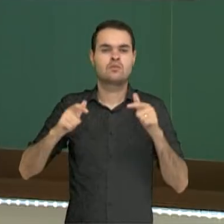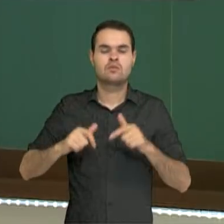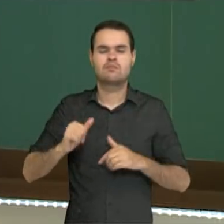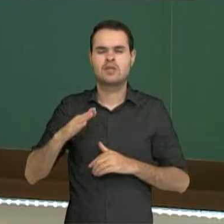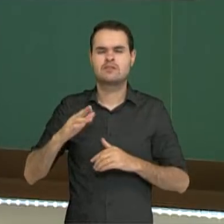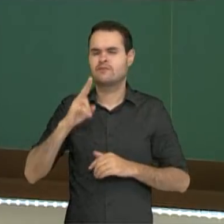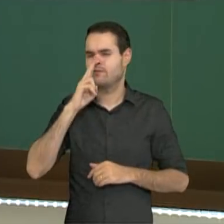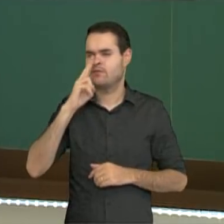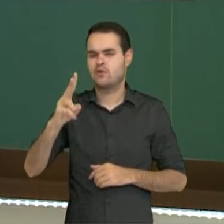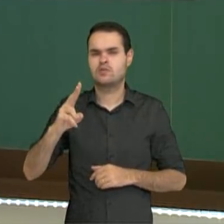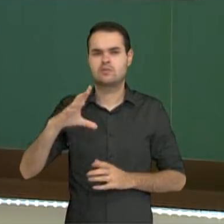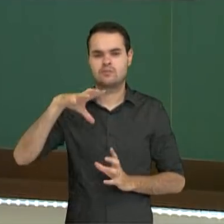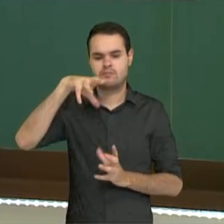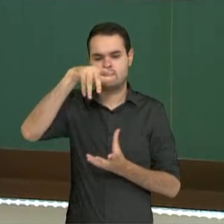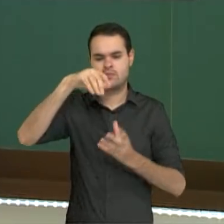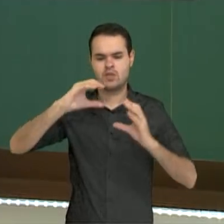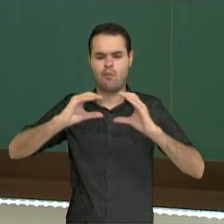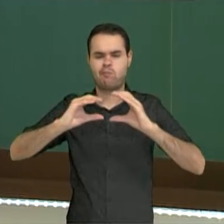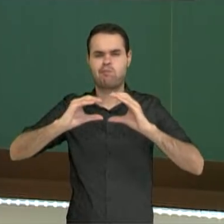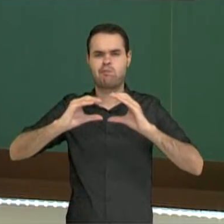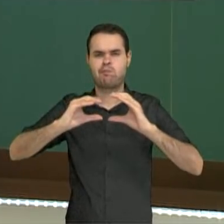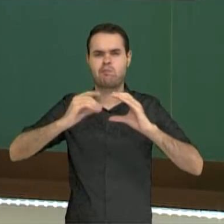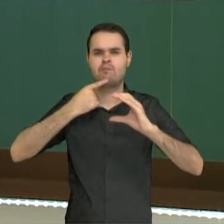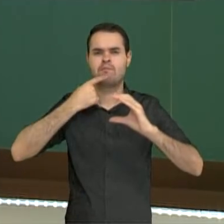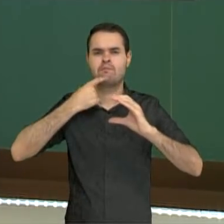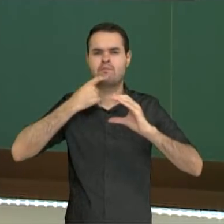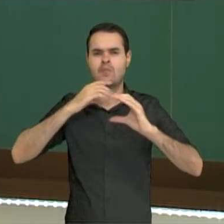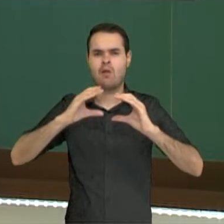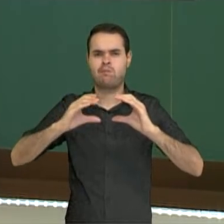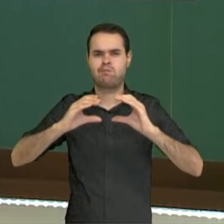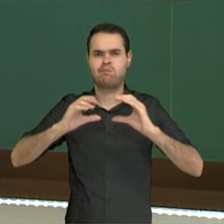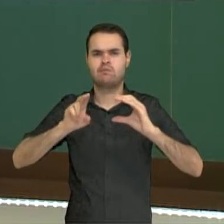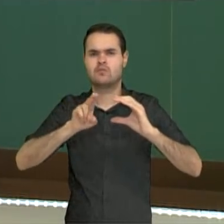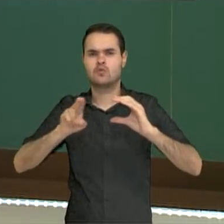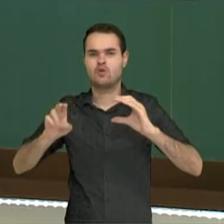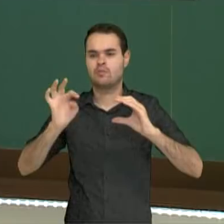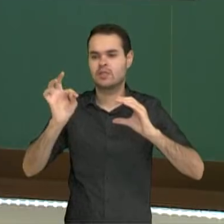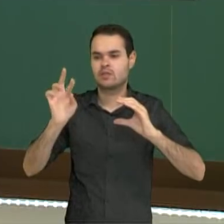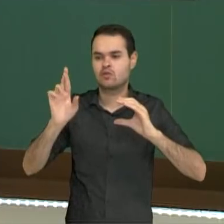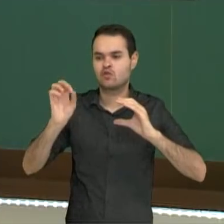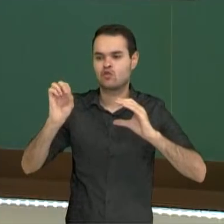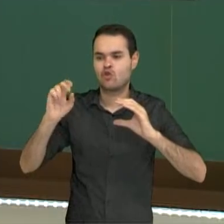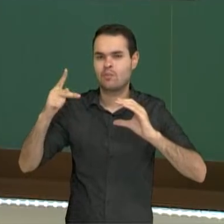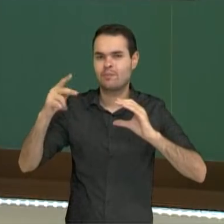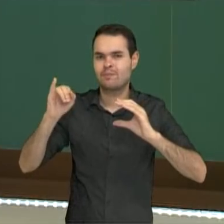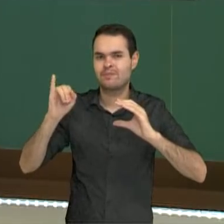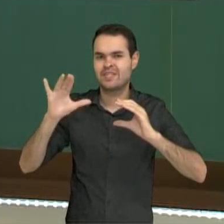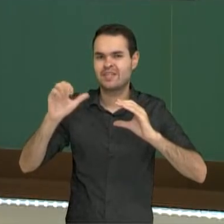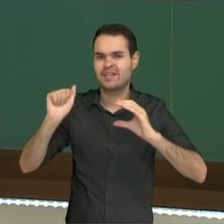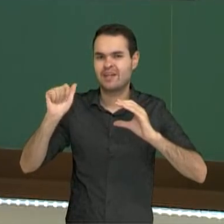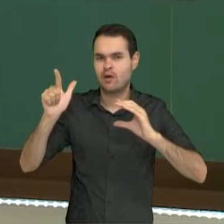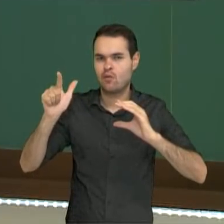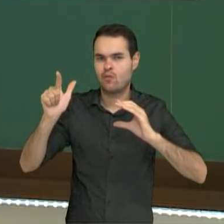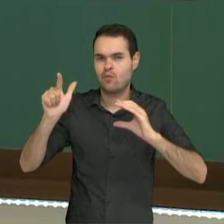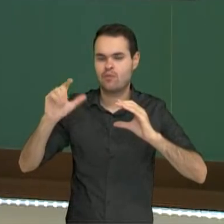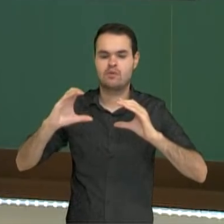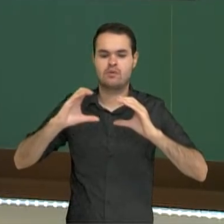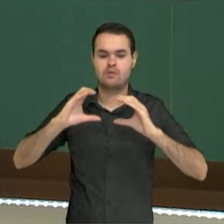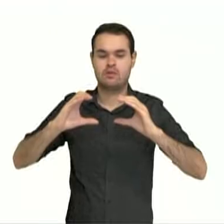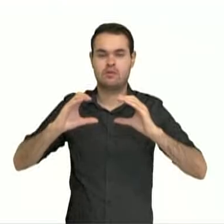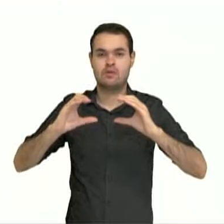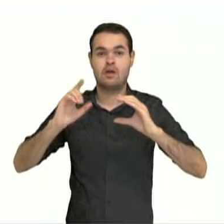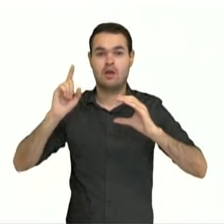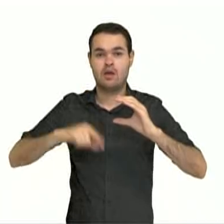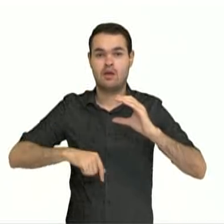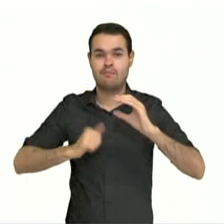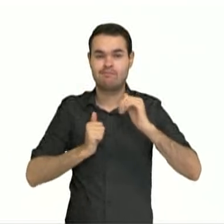aquecidas, como essa porção aqui que está em vermelho no nosso mapa, que é chamada de zona tropical. É a área aqui próxima da